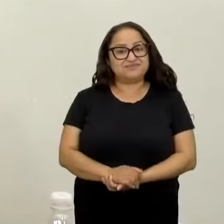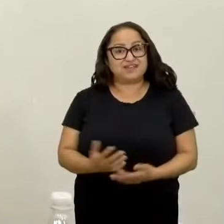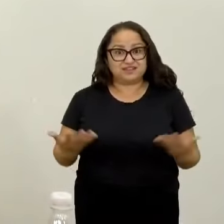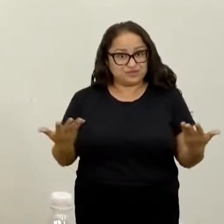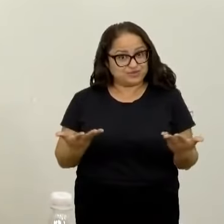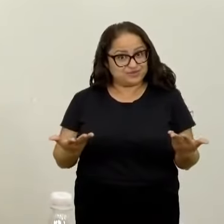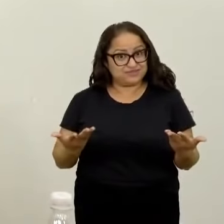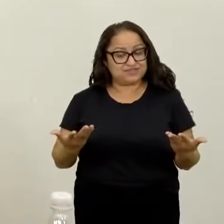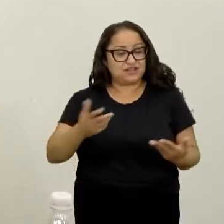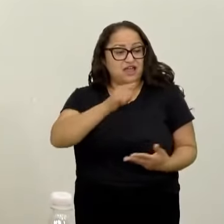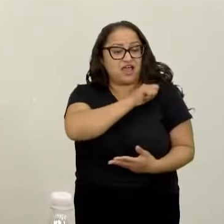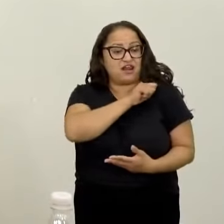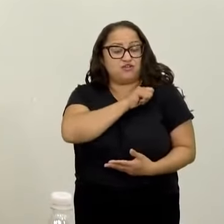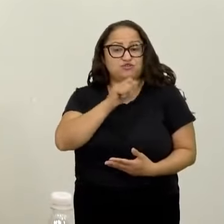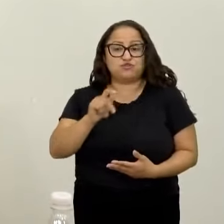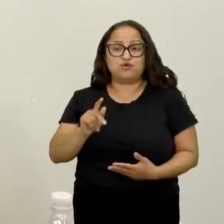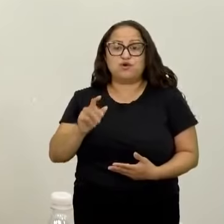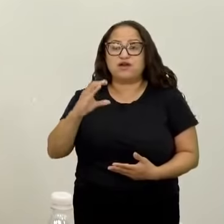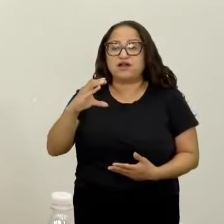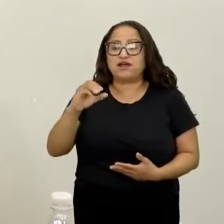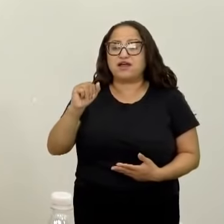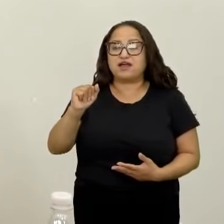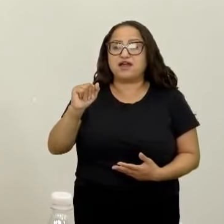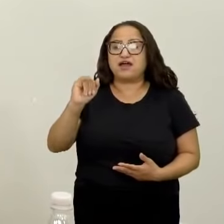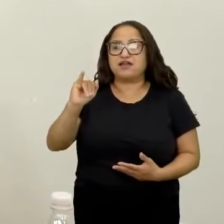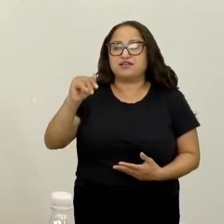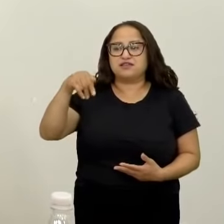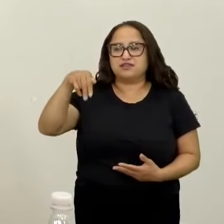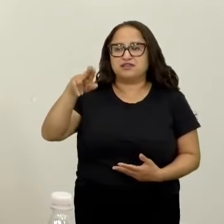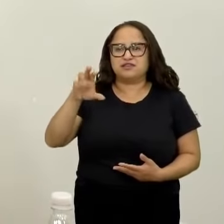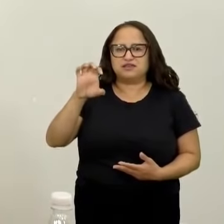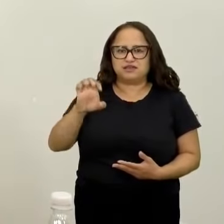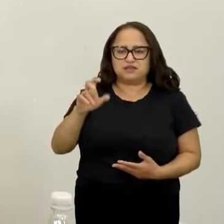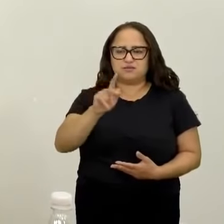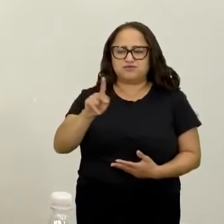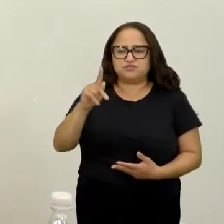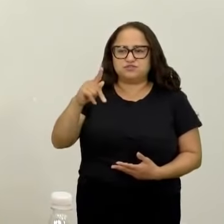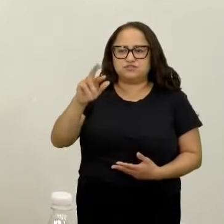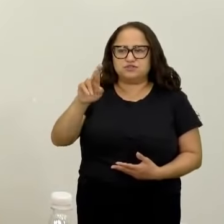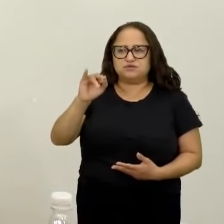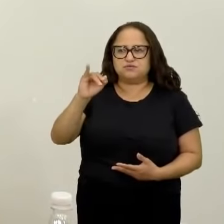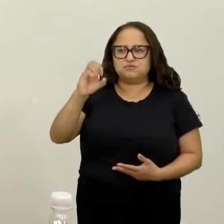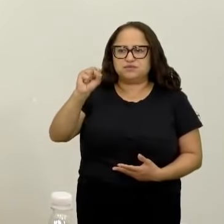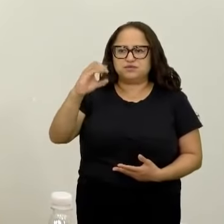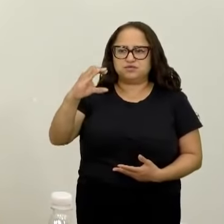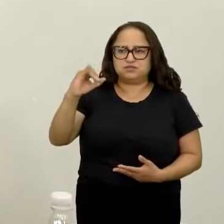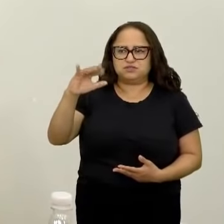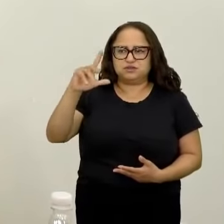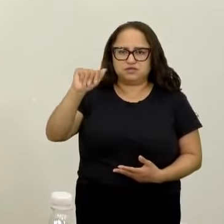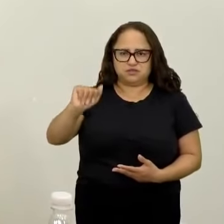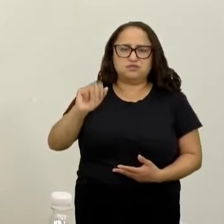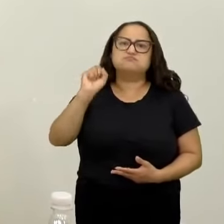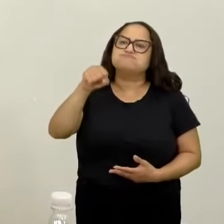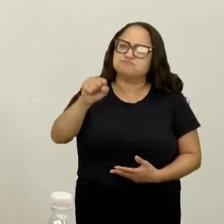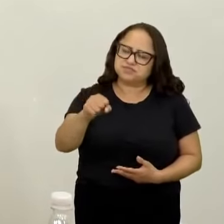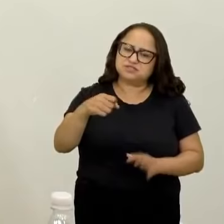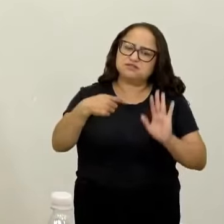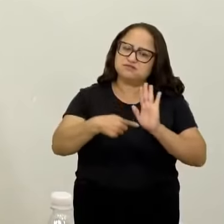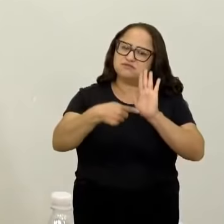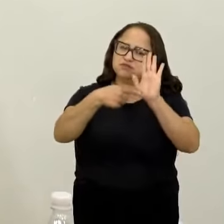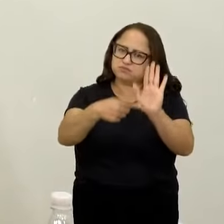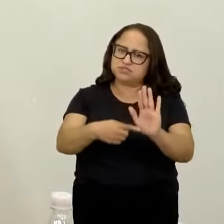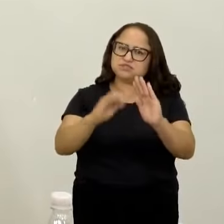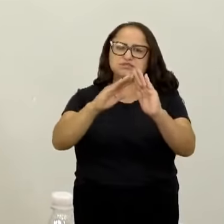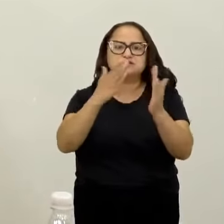voltamos o aluno Caíque da professora Priscila diz o seguinte sim ele conhece e foi apresentado né foi